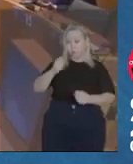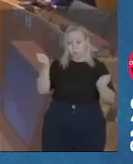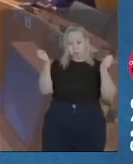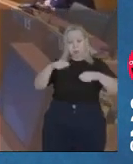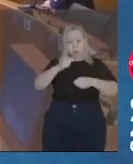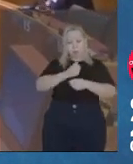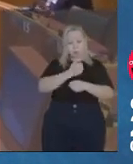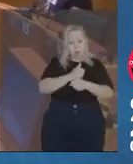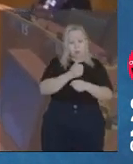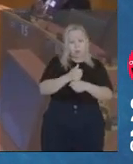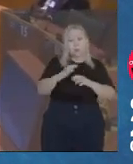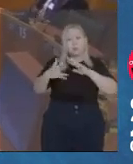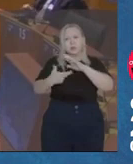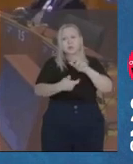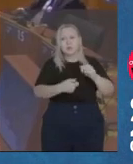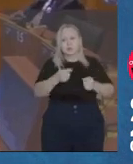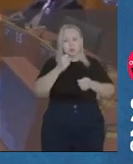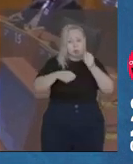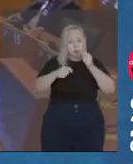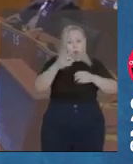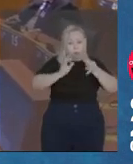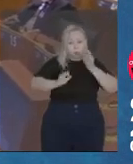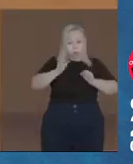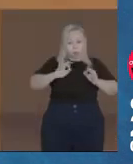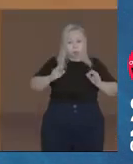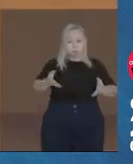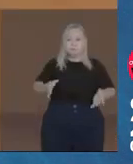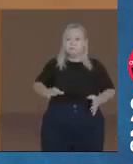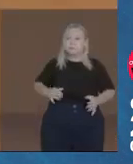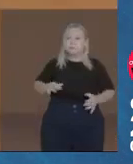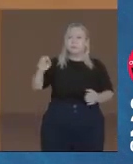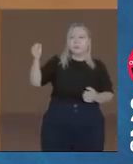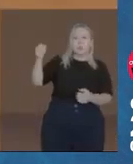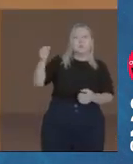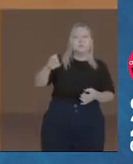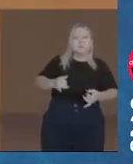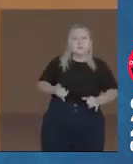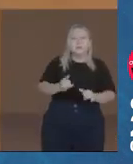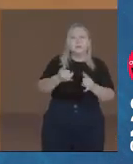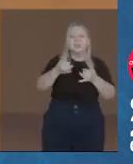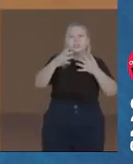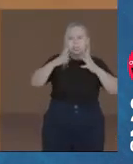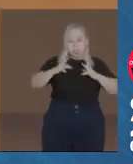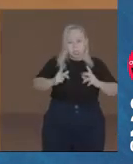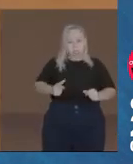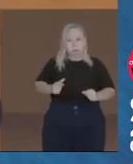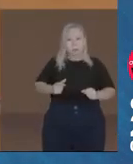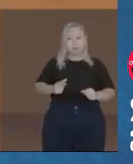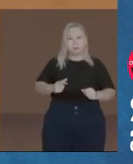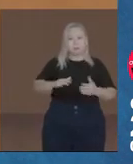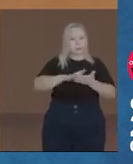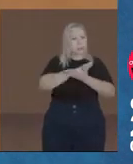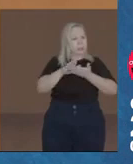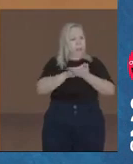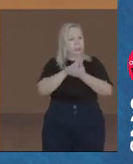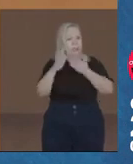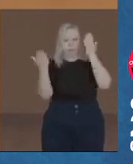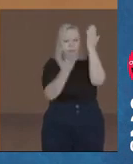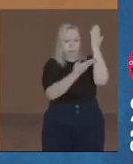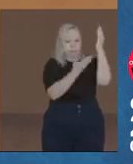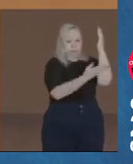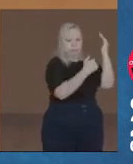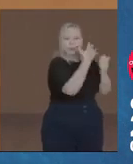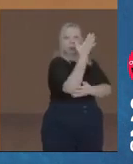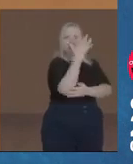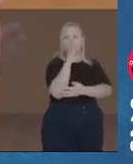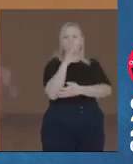unir, discutir aonde em algum momento cometemos alguns erros, por que a extrema-direita